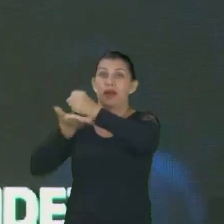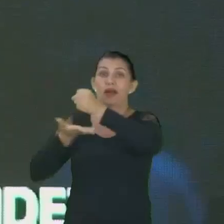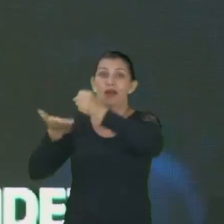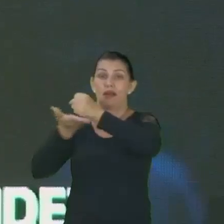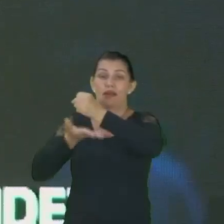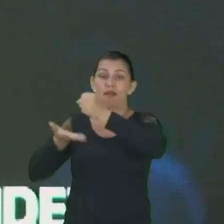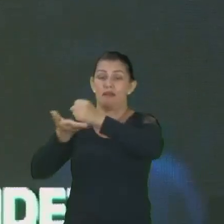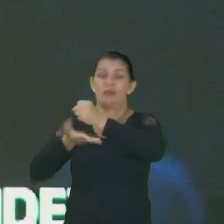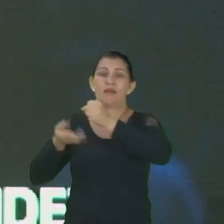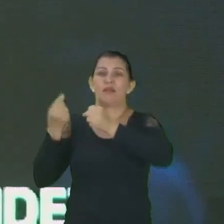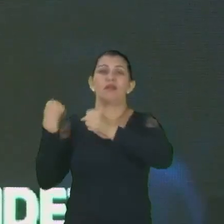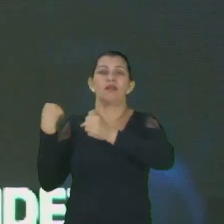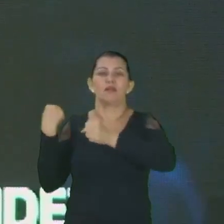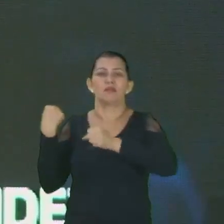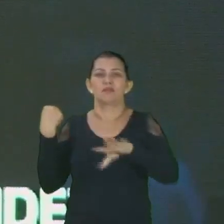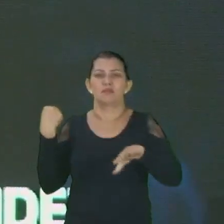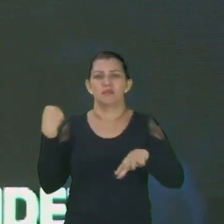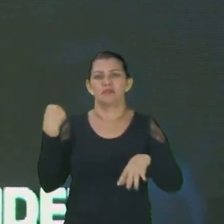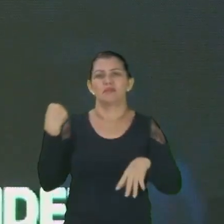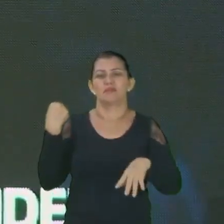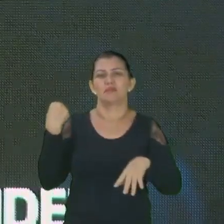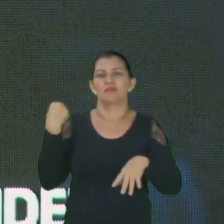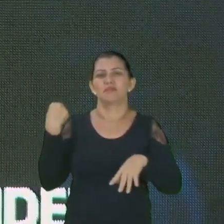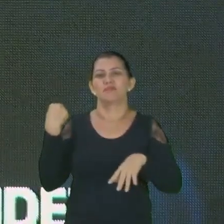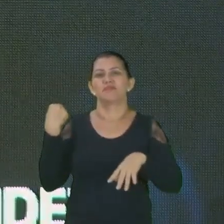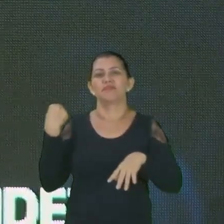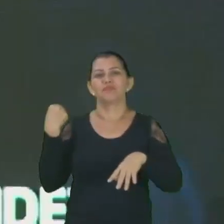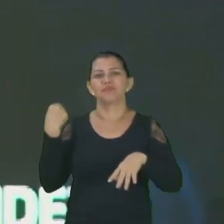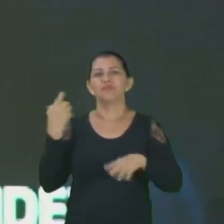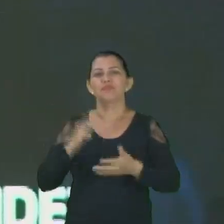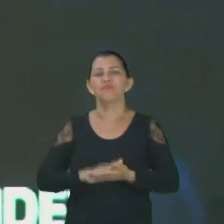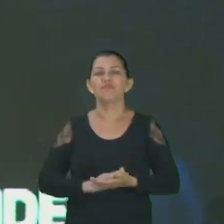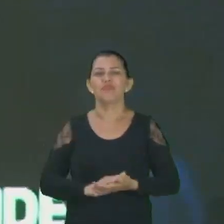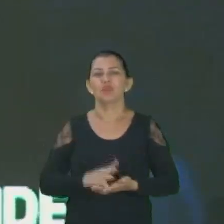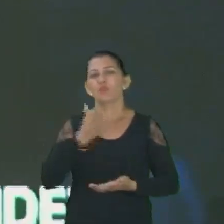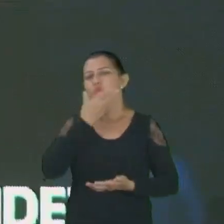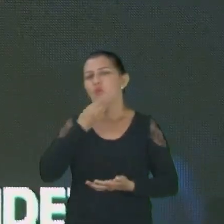que o julgaram como um fanático da história.